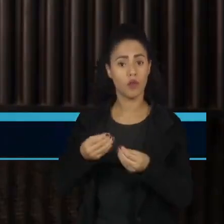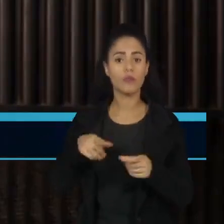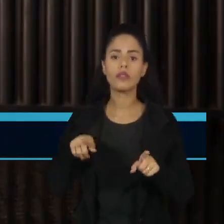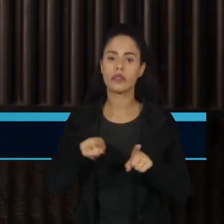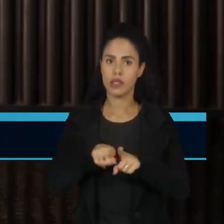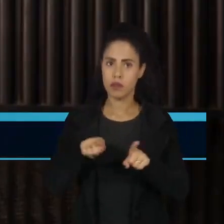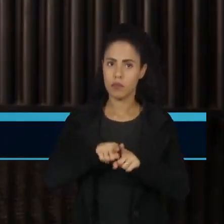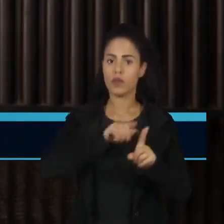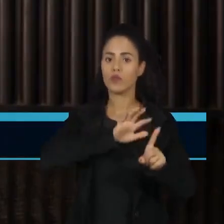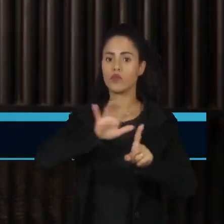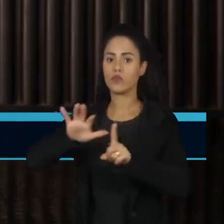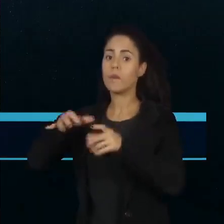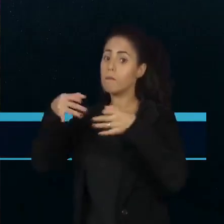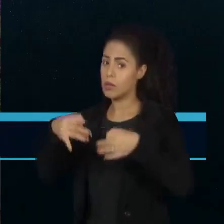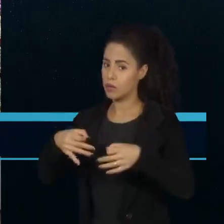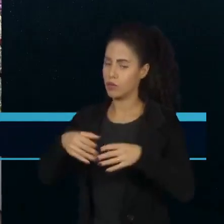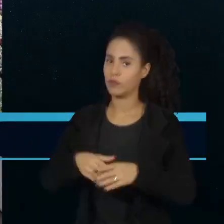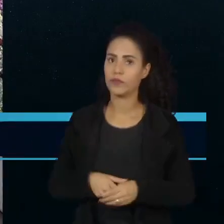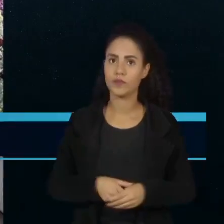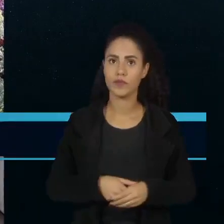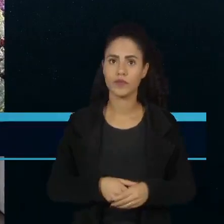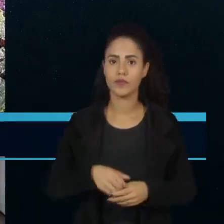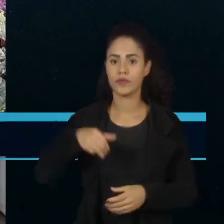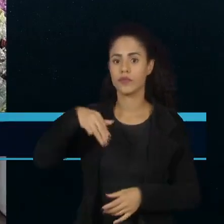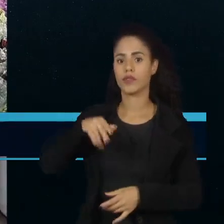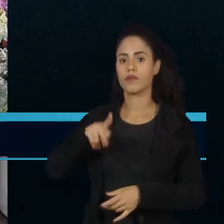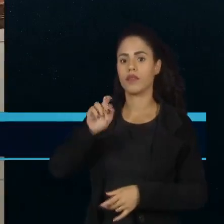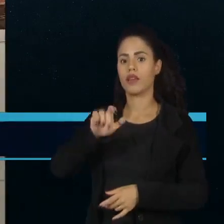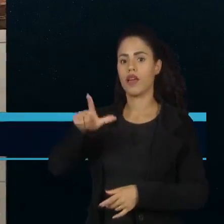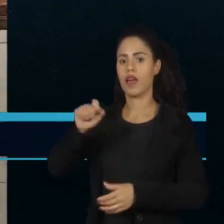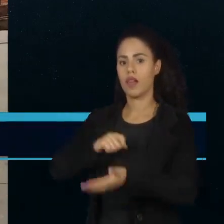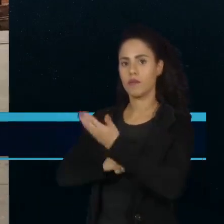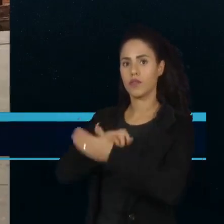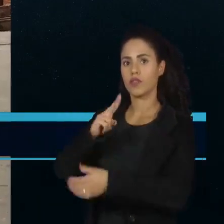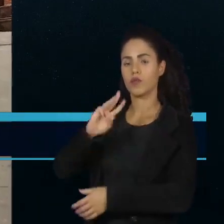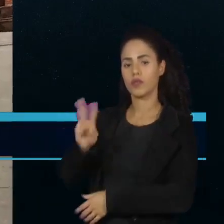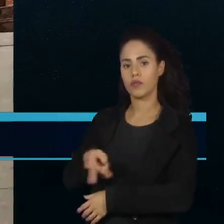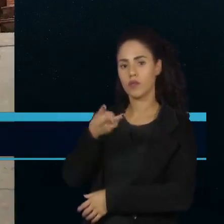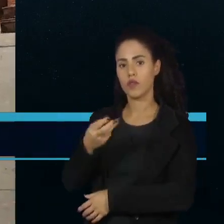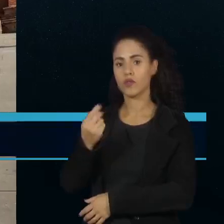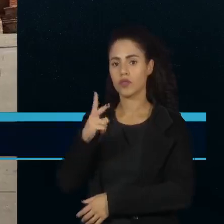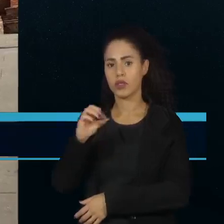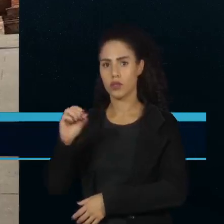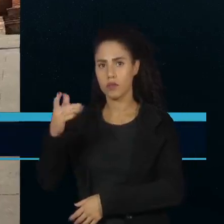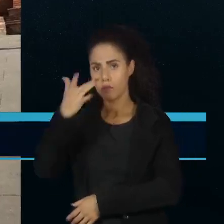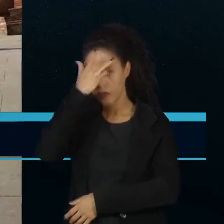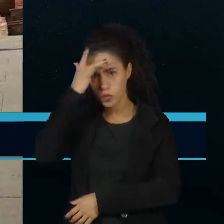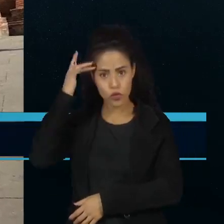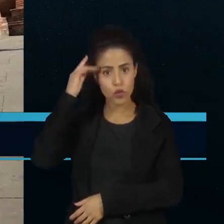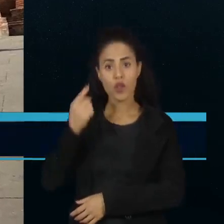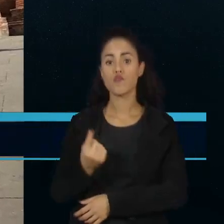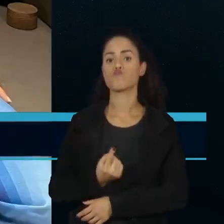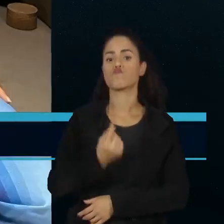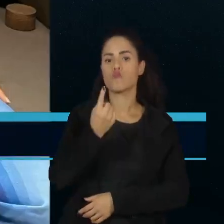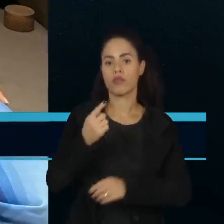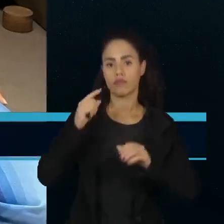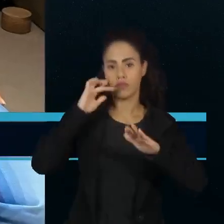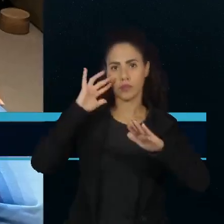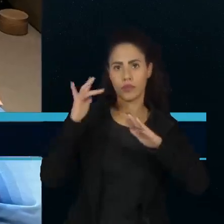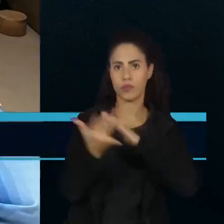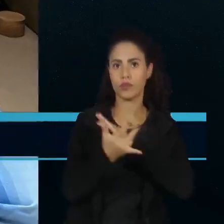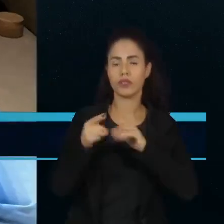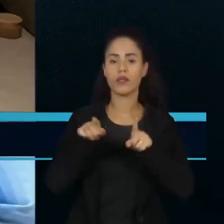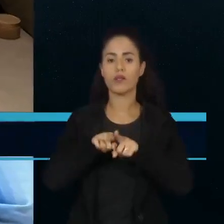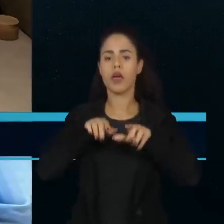influenciadora literalmente a mikela Souza tem 2.700000 seguidores numa única rede social o